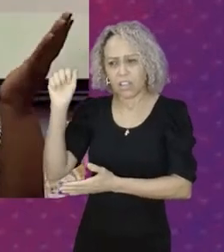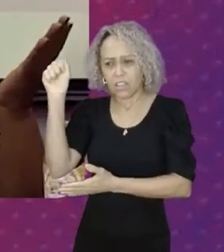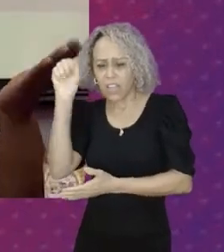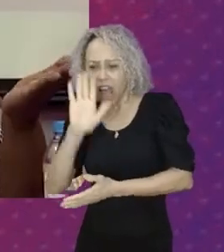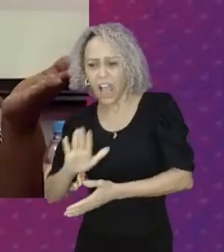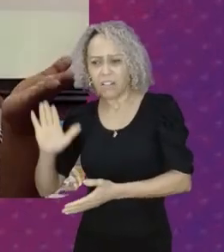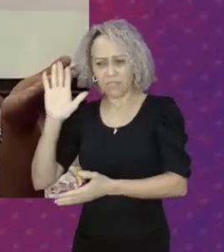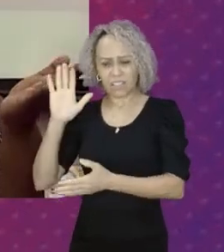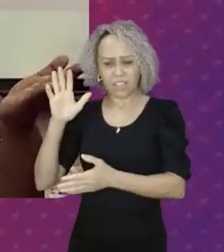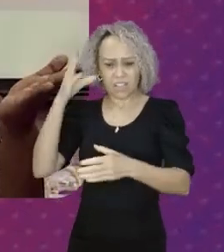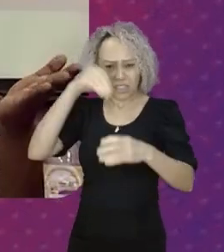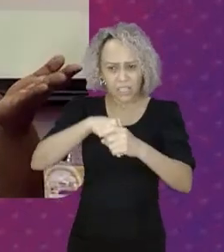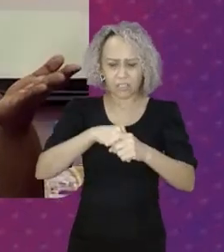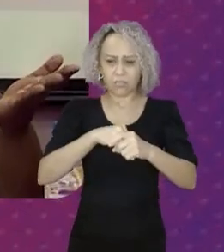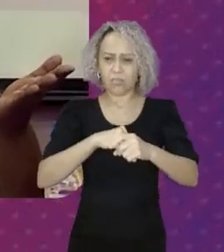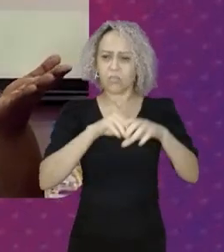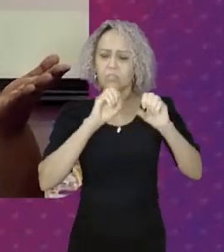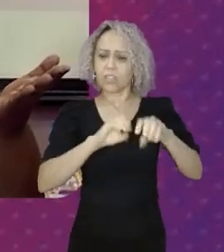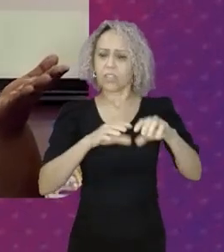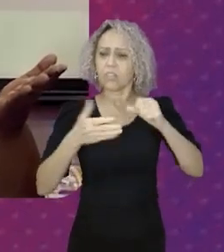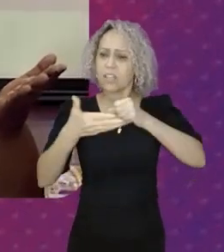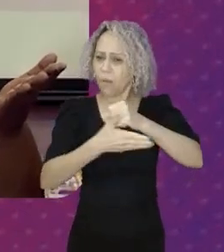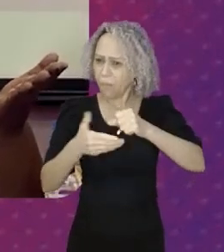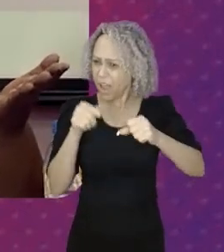Vocês nasceram com a lei.